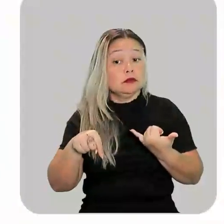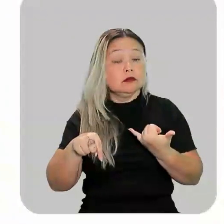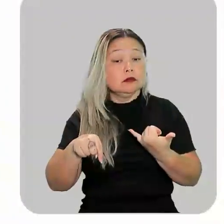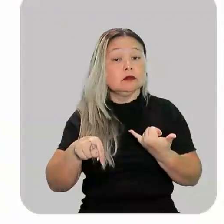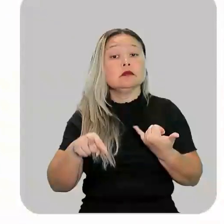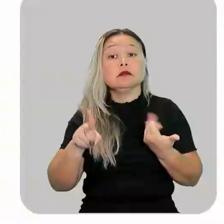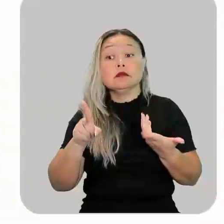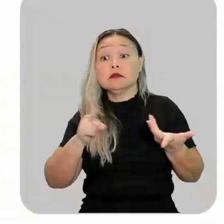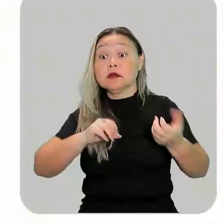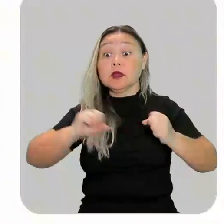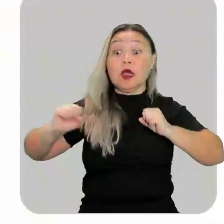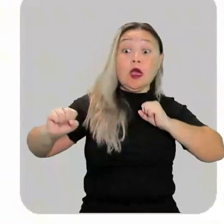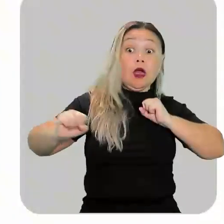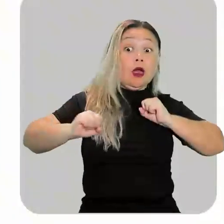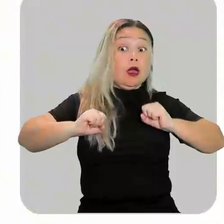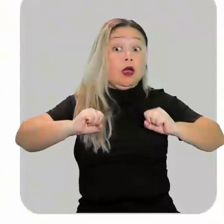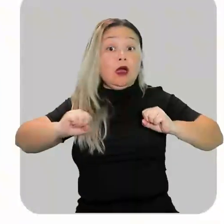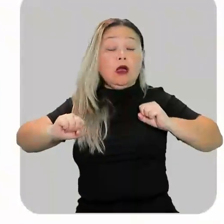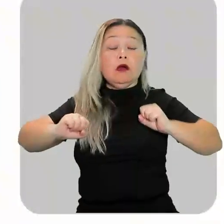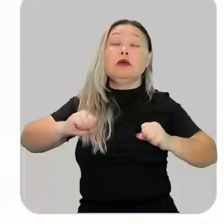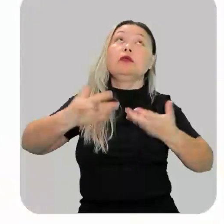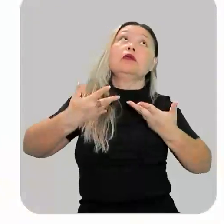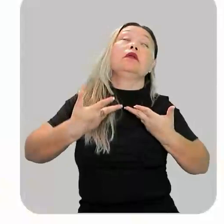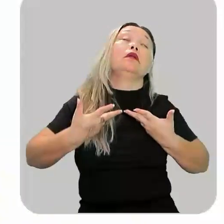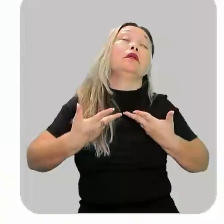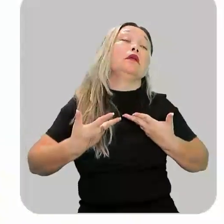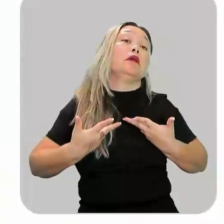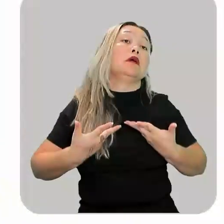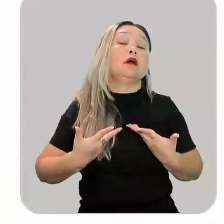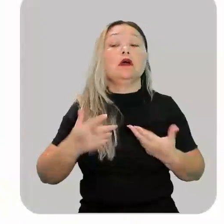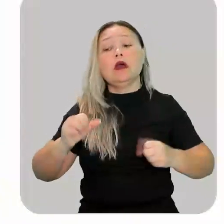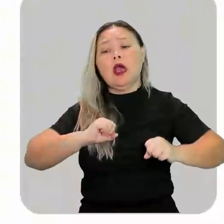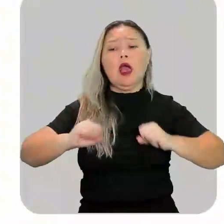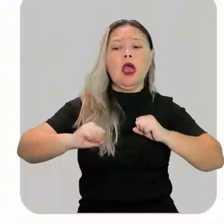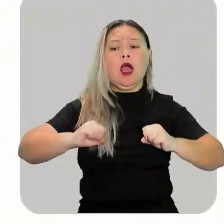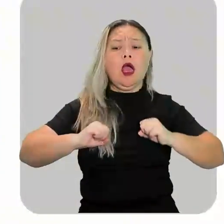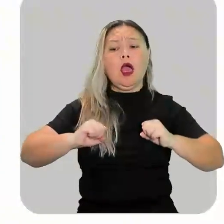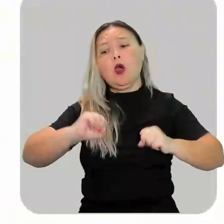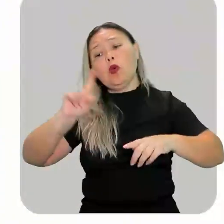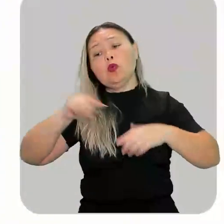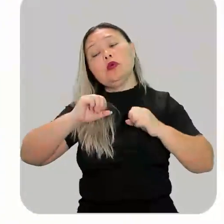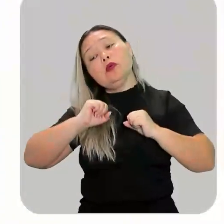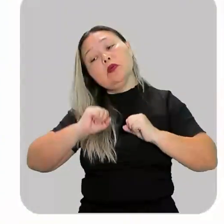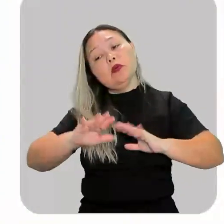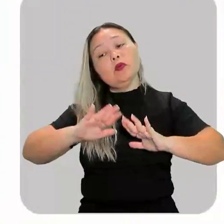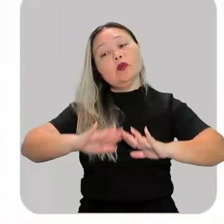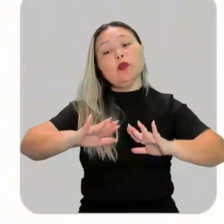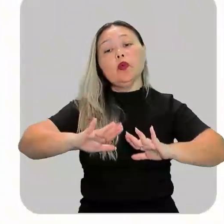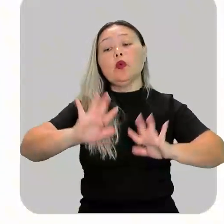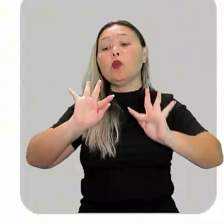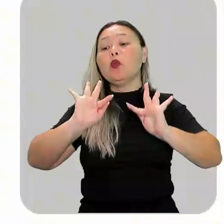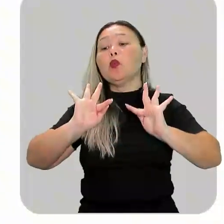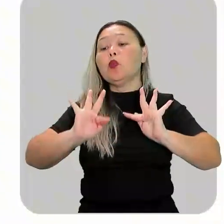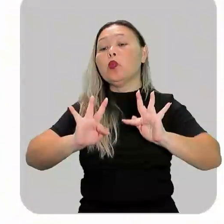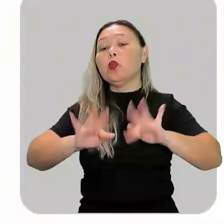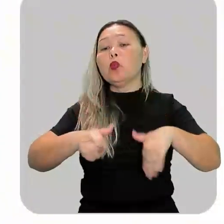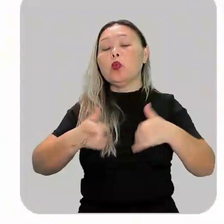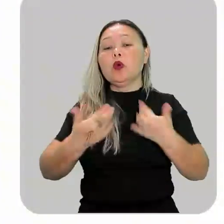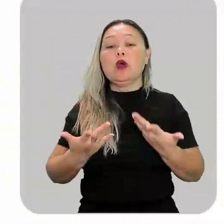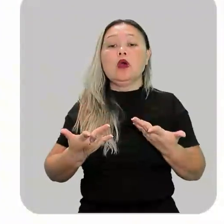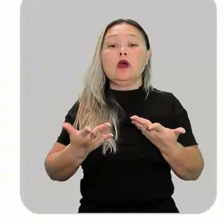Em que eu tentei correr muito, aí depois eu cansei. Num dia eu corri muito, no outro eu corri menos. No final eu tive um